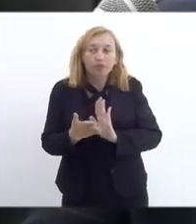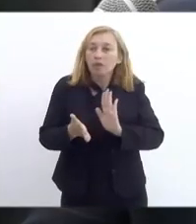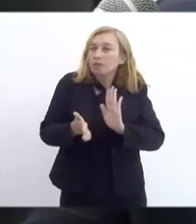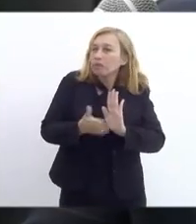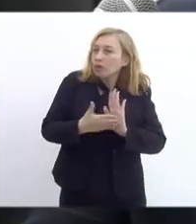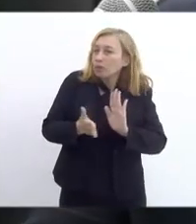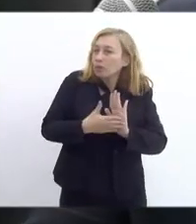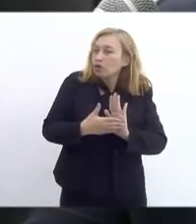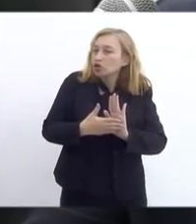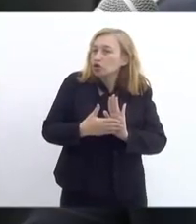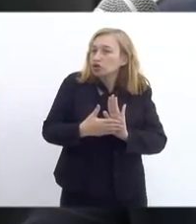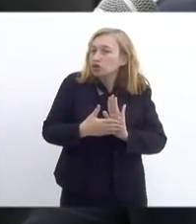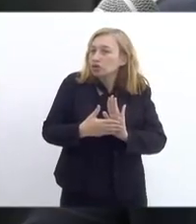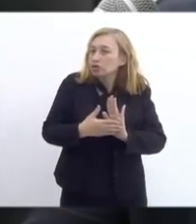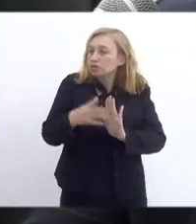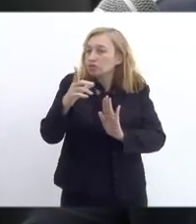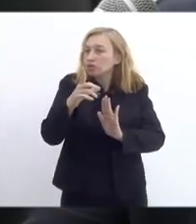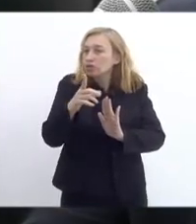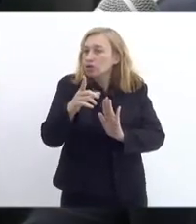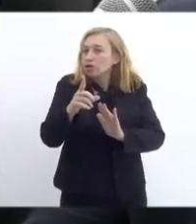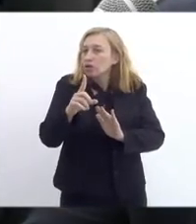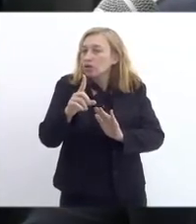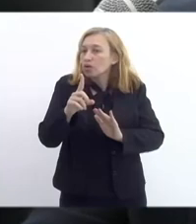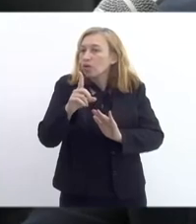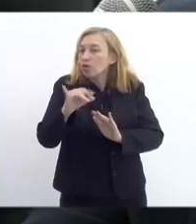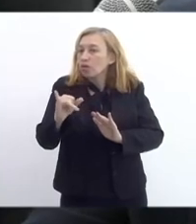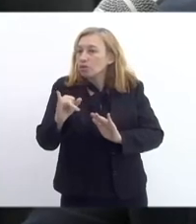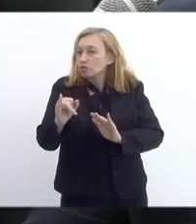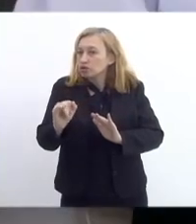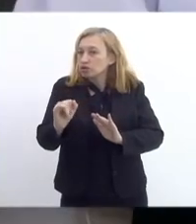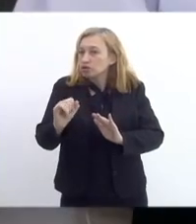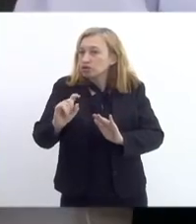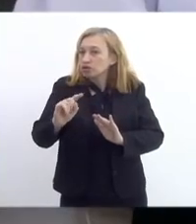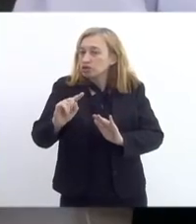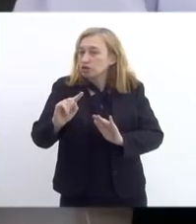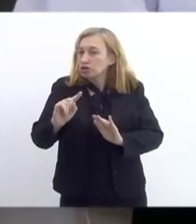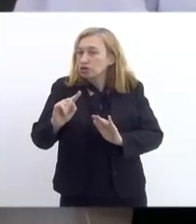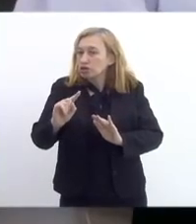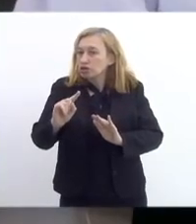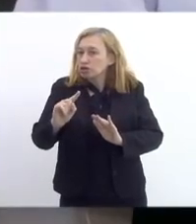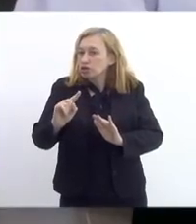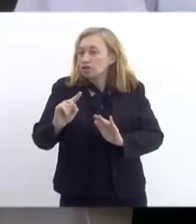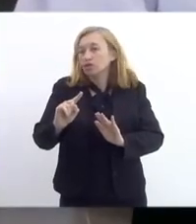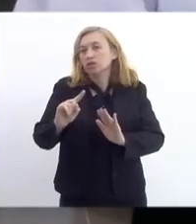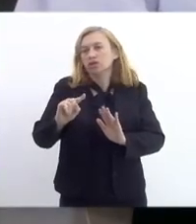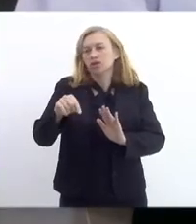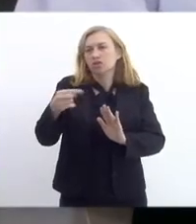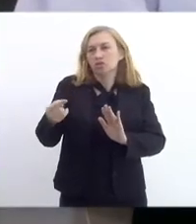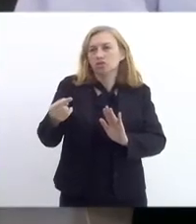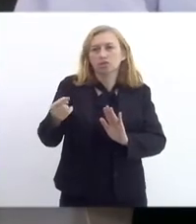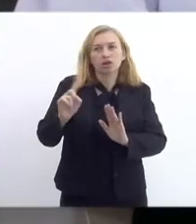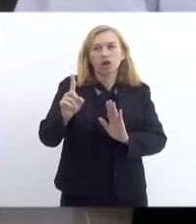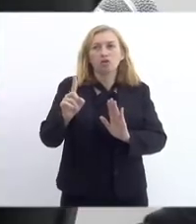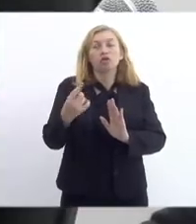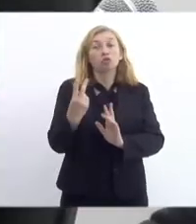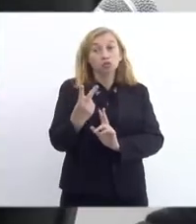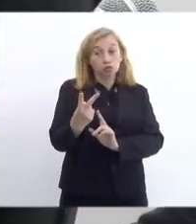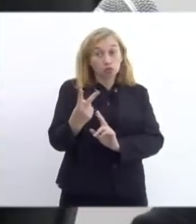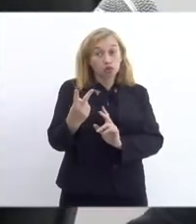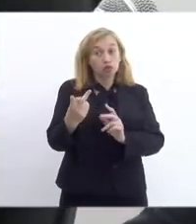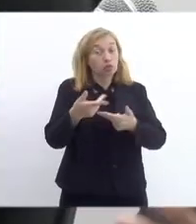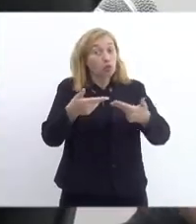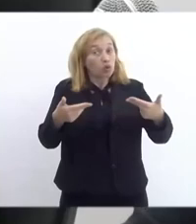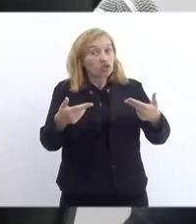Propondo uma nova data. Esta lei... Mas uma data para uma lei anterior. Mas são duas coisas